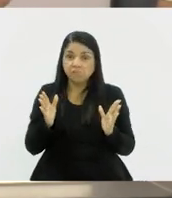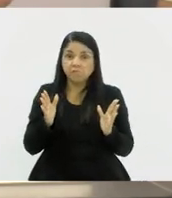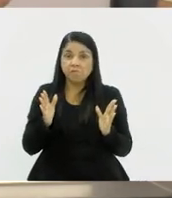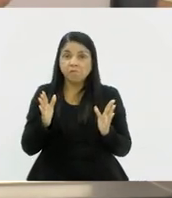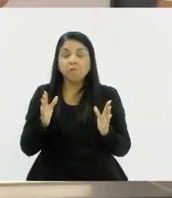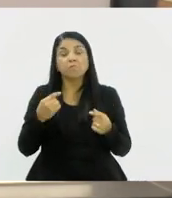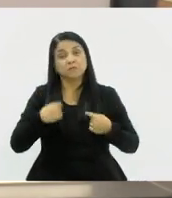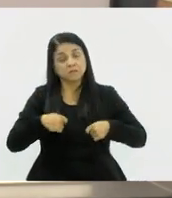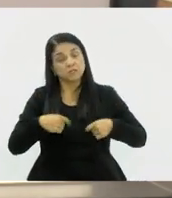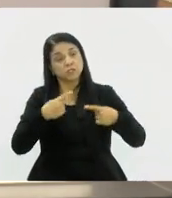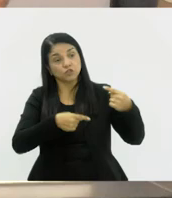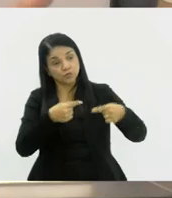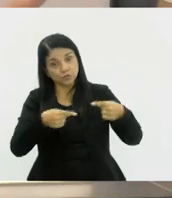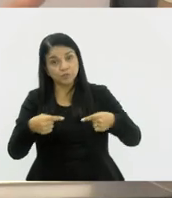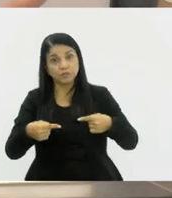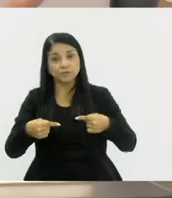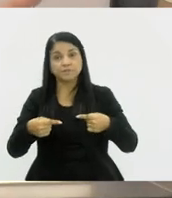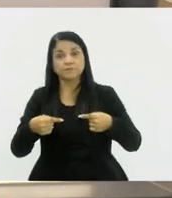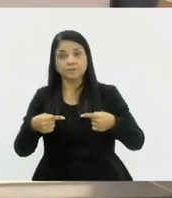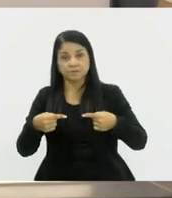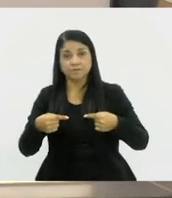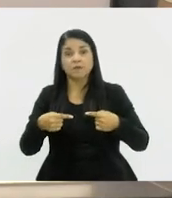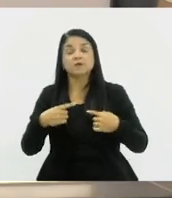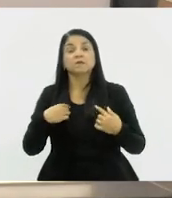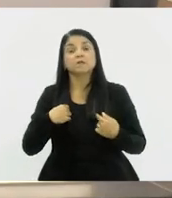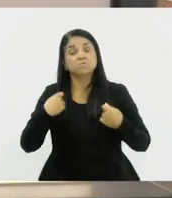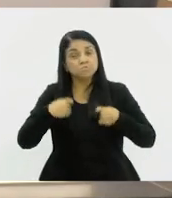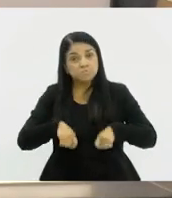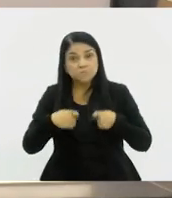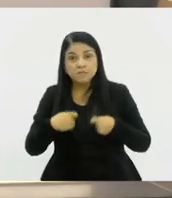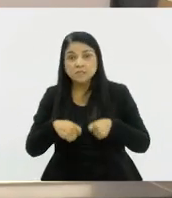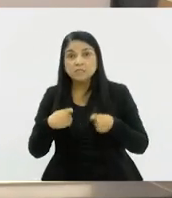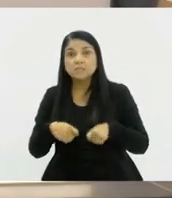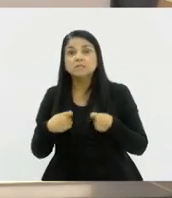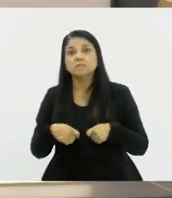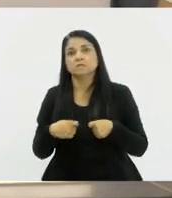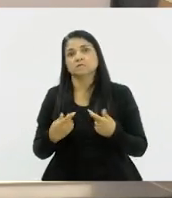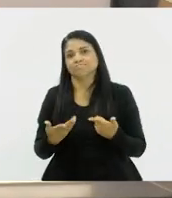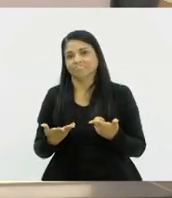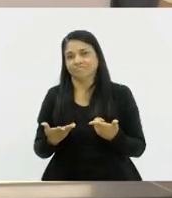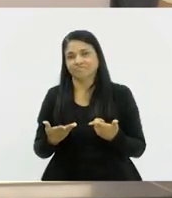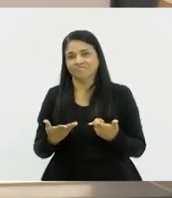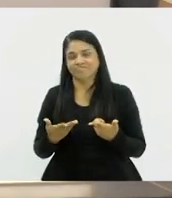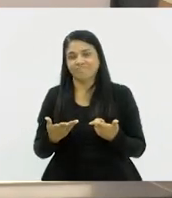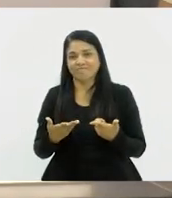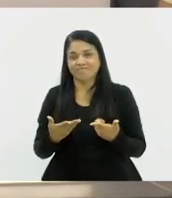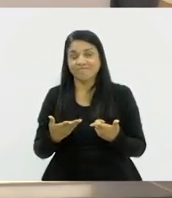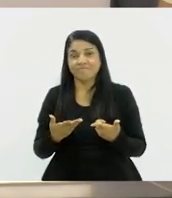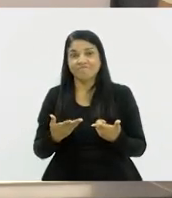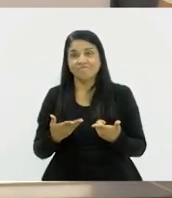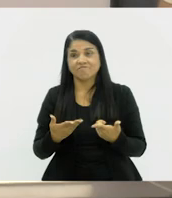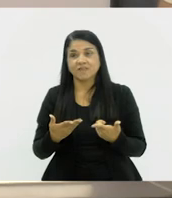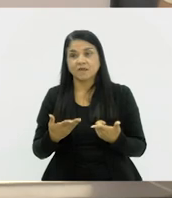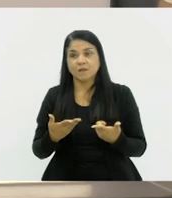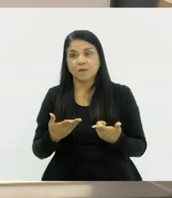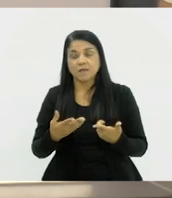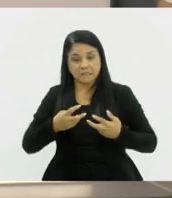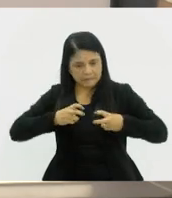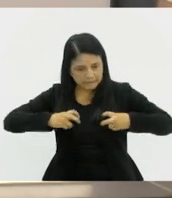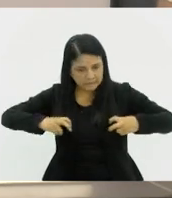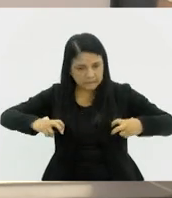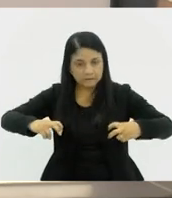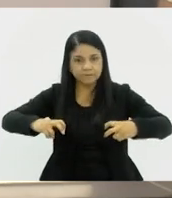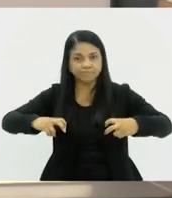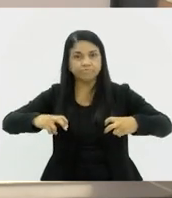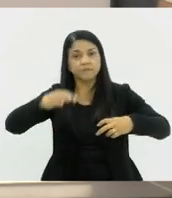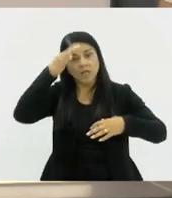discutir a gente tem que debater a gente tem que a gente tem que colocar na mesa né e